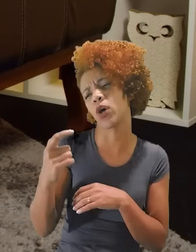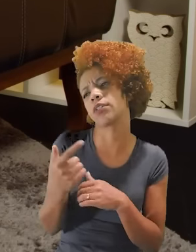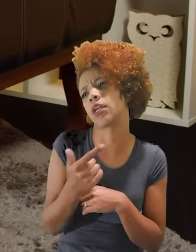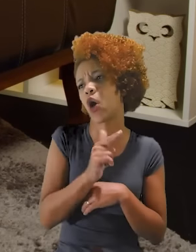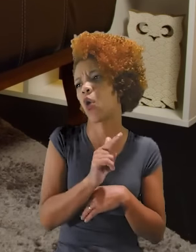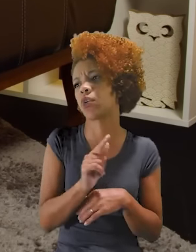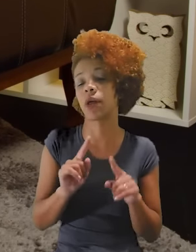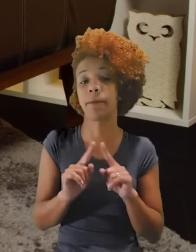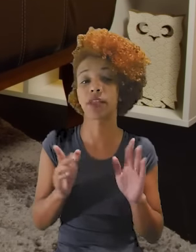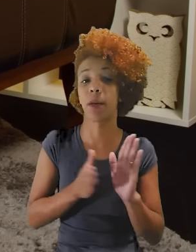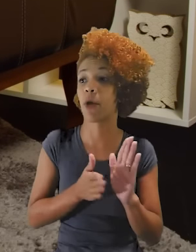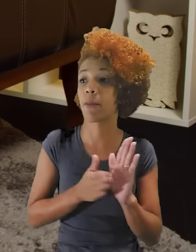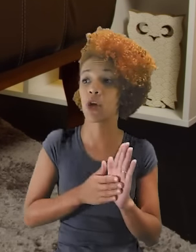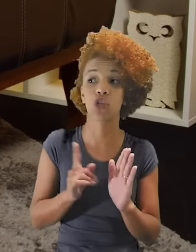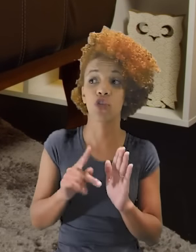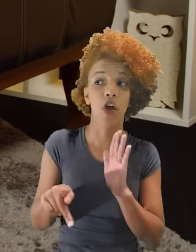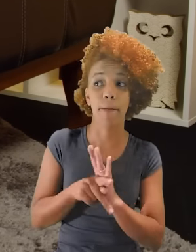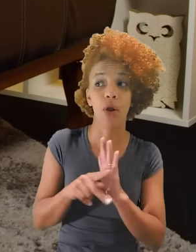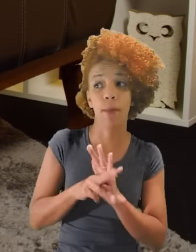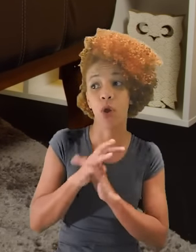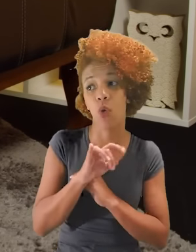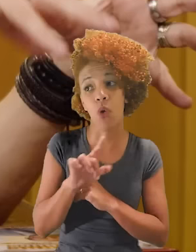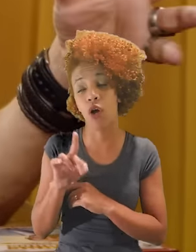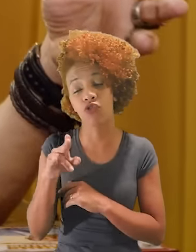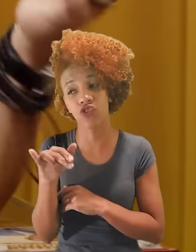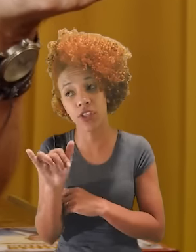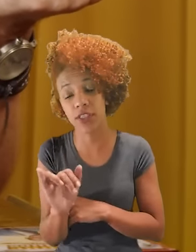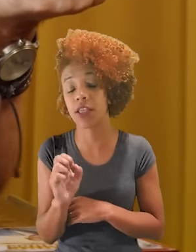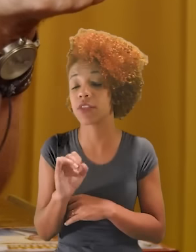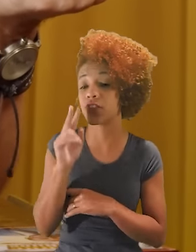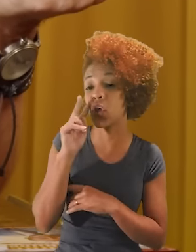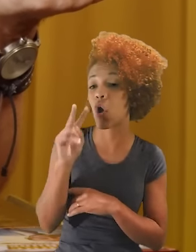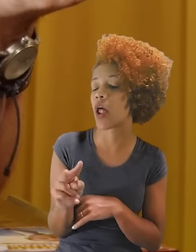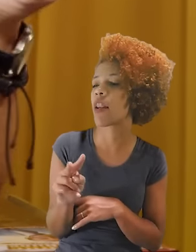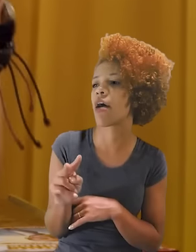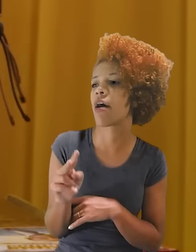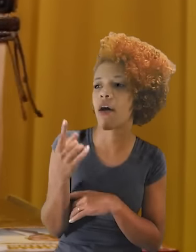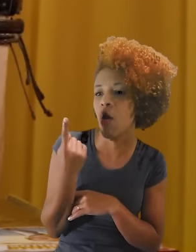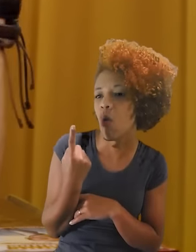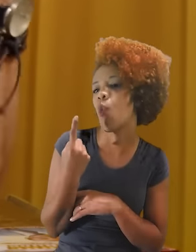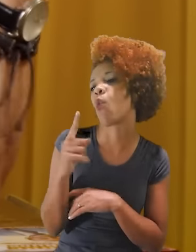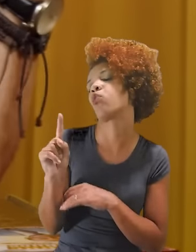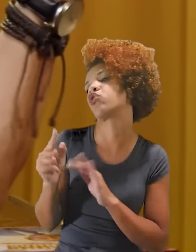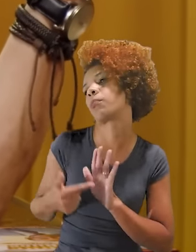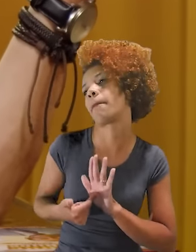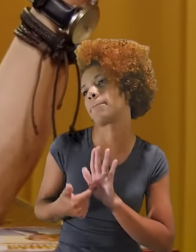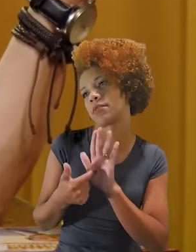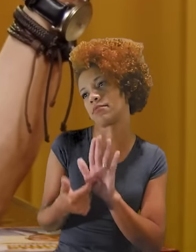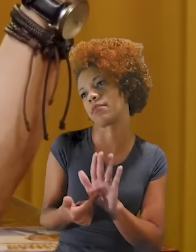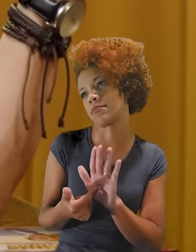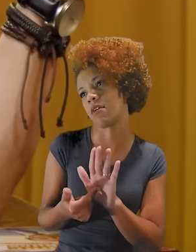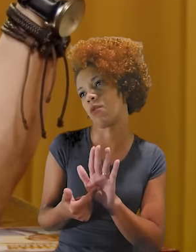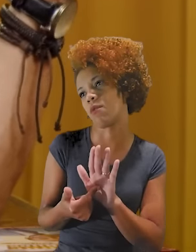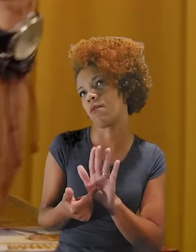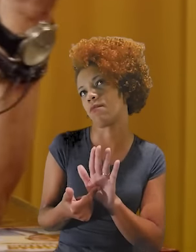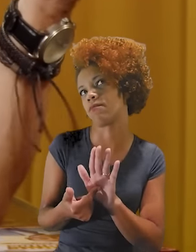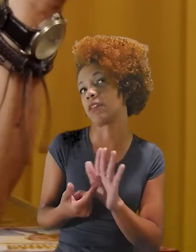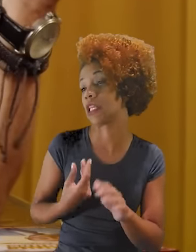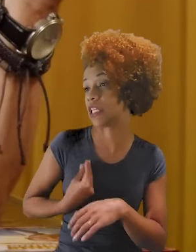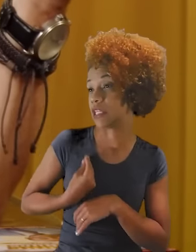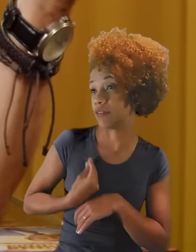caras fizeram... Isso aqui foi uma ideia que não foi do Walt Disney, né? O Walt Disney, tanto que se você olhar a última apresentação dele,